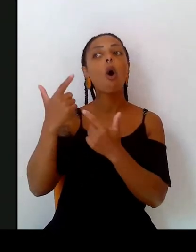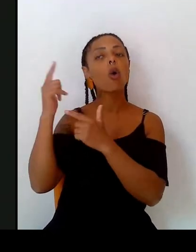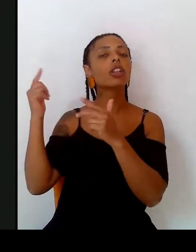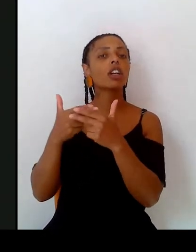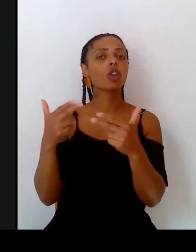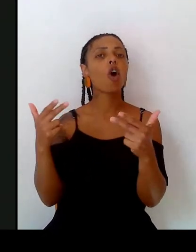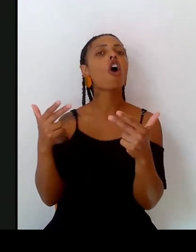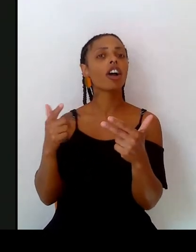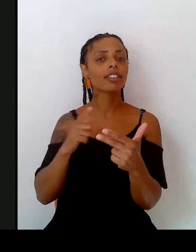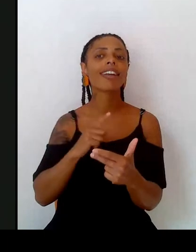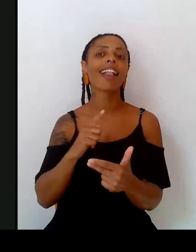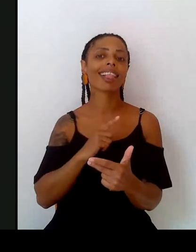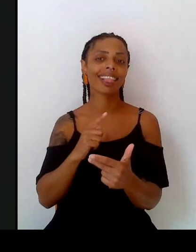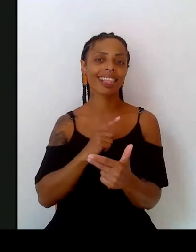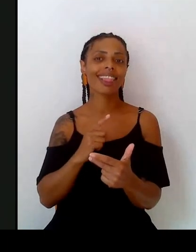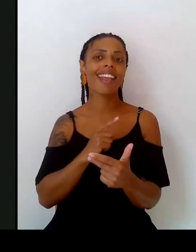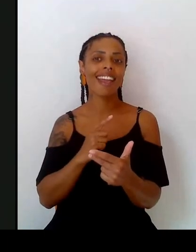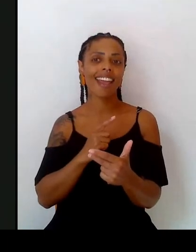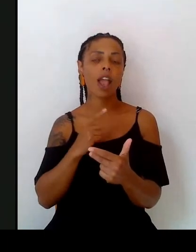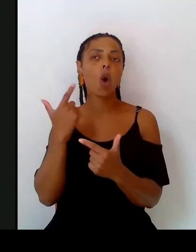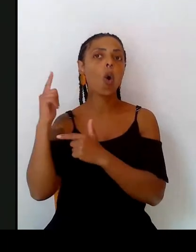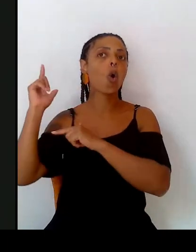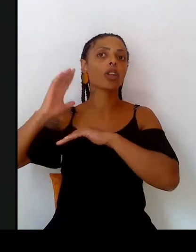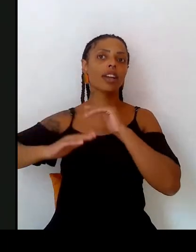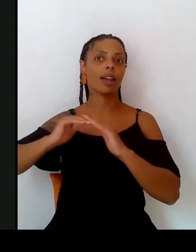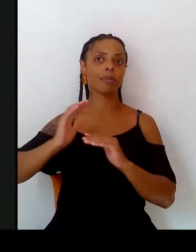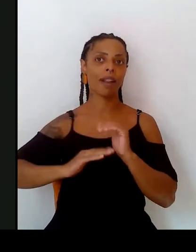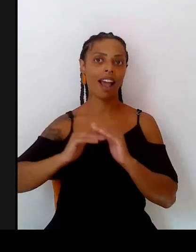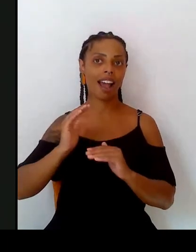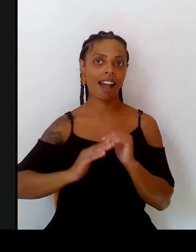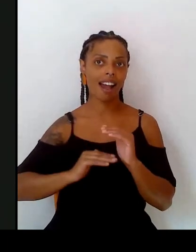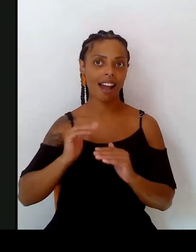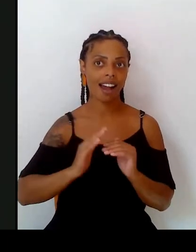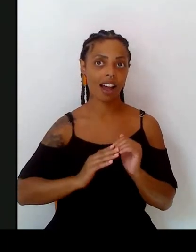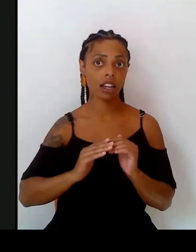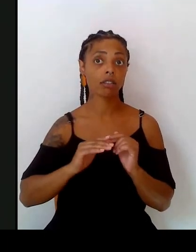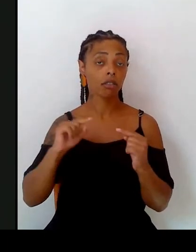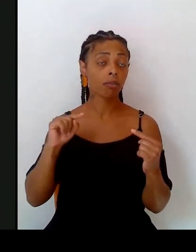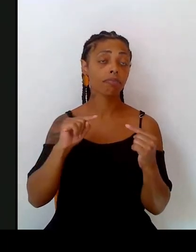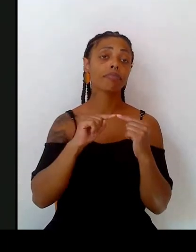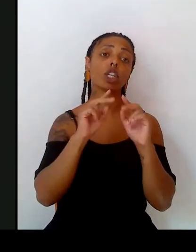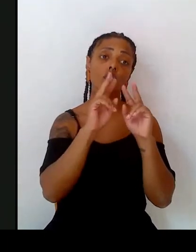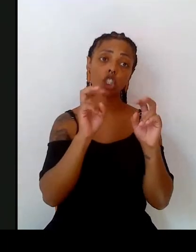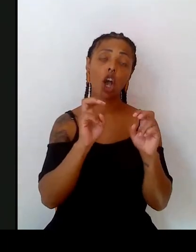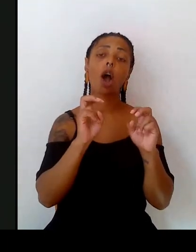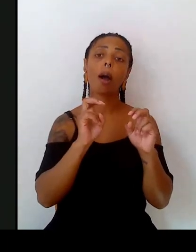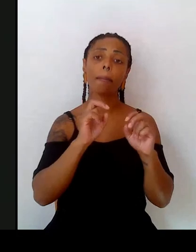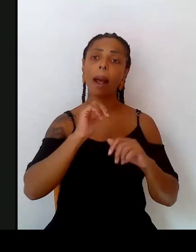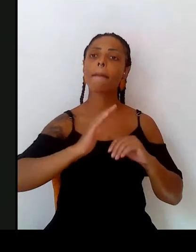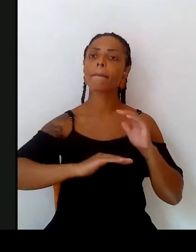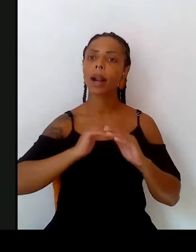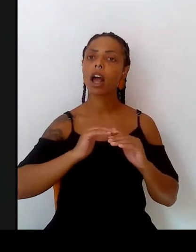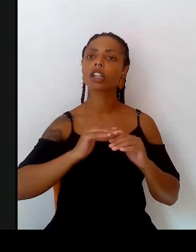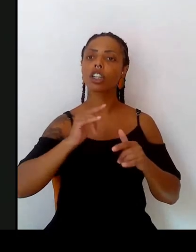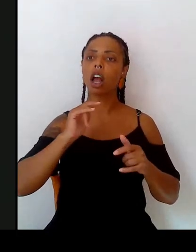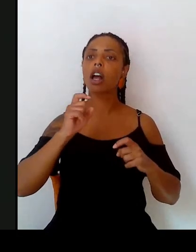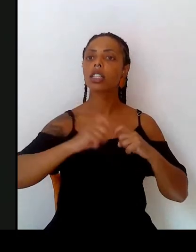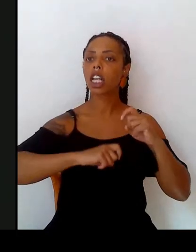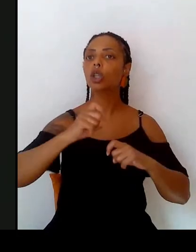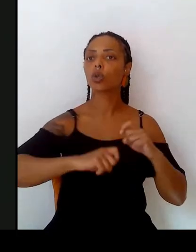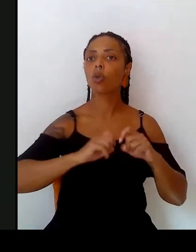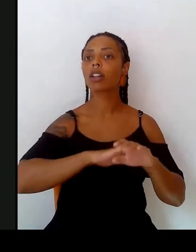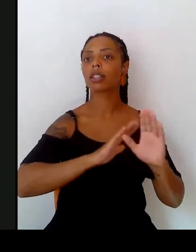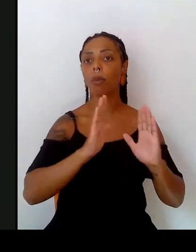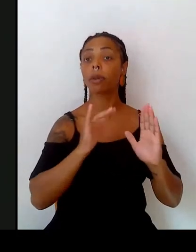com outras práticas e obras ligadas à práticas sexuais da época é importante saber essas coisas e